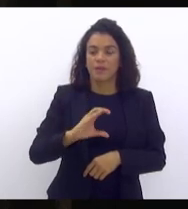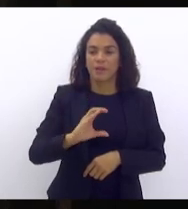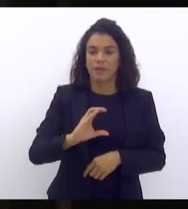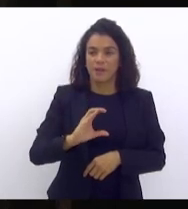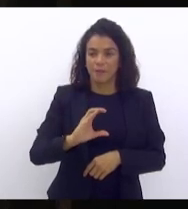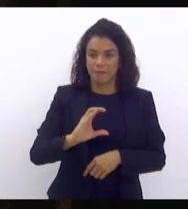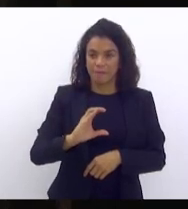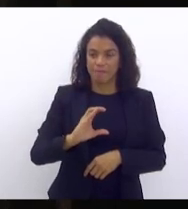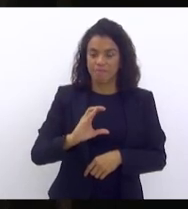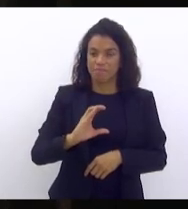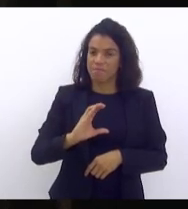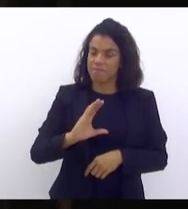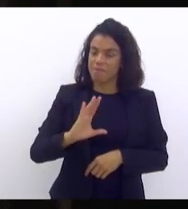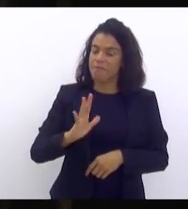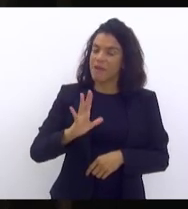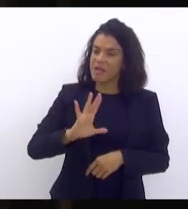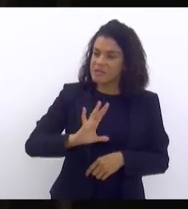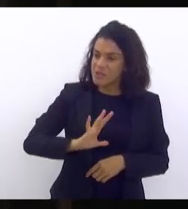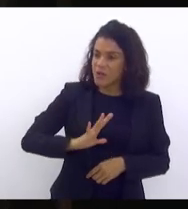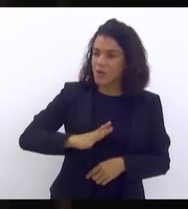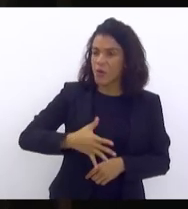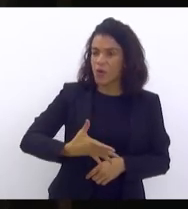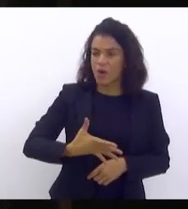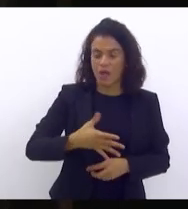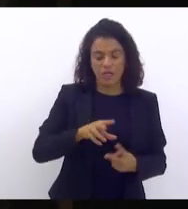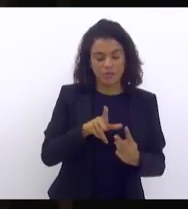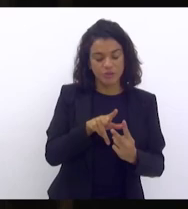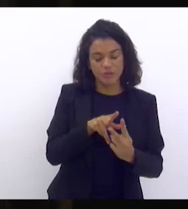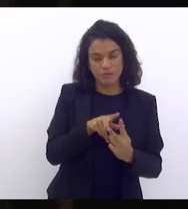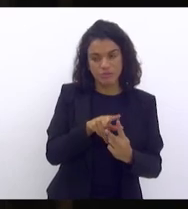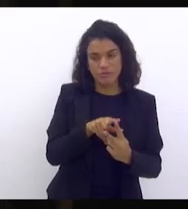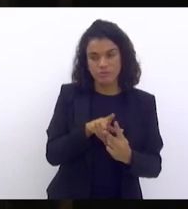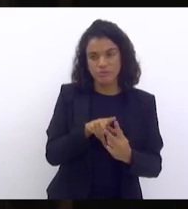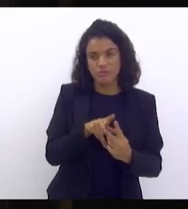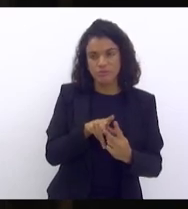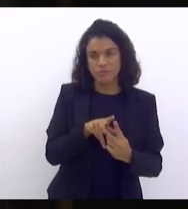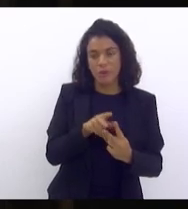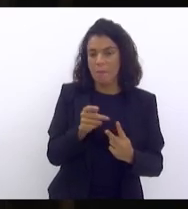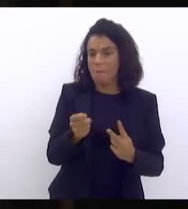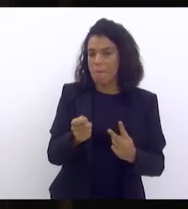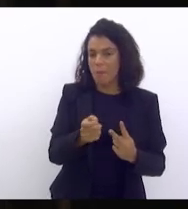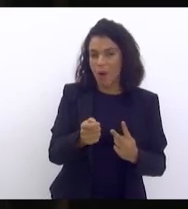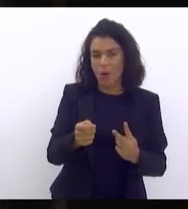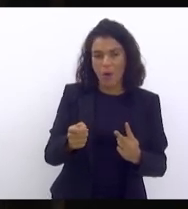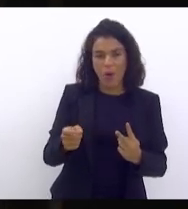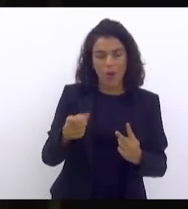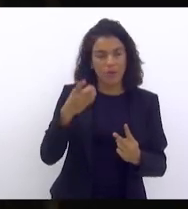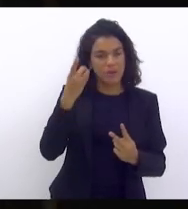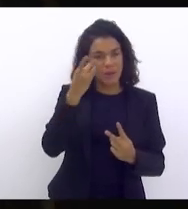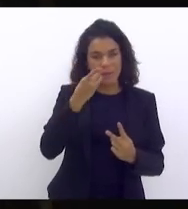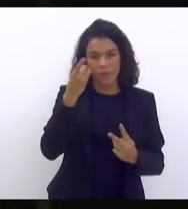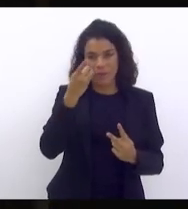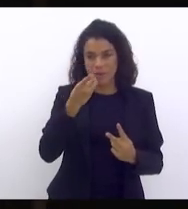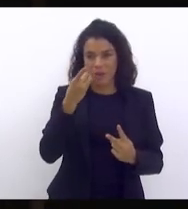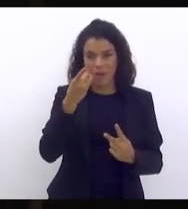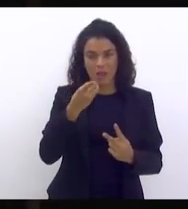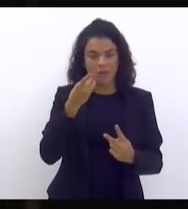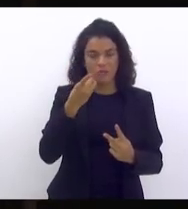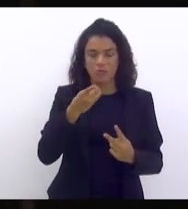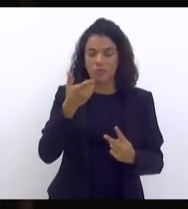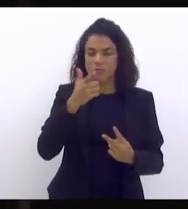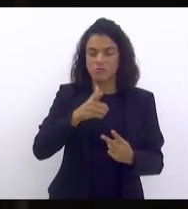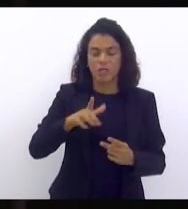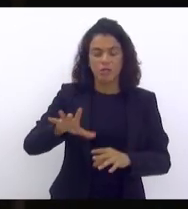Essa desenvoltura da deputada e do Carlos Mick, é poucos os deputados dessa casa que